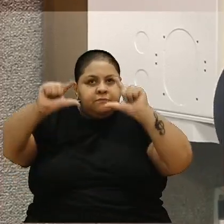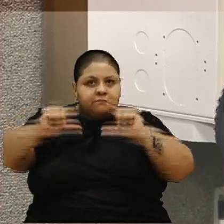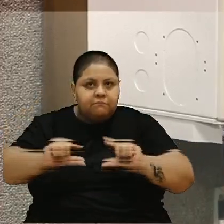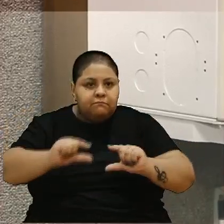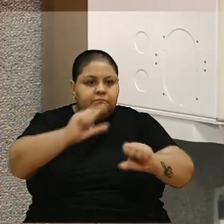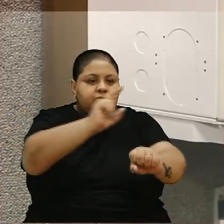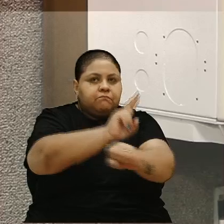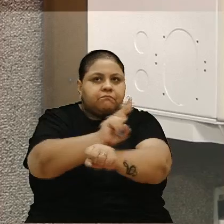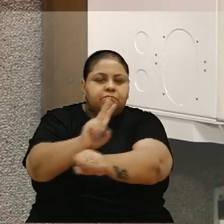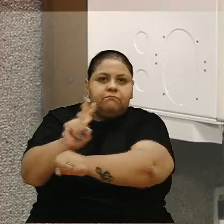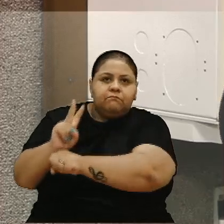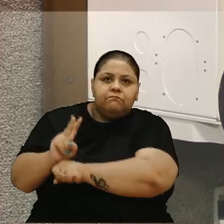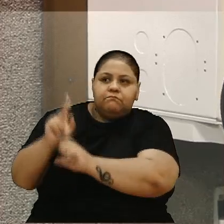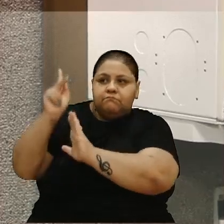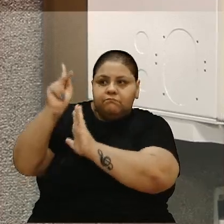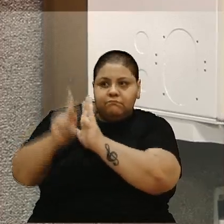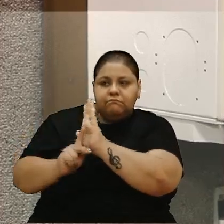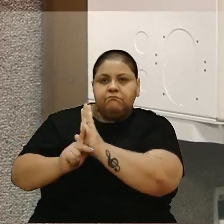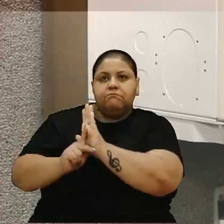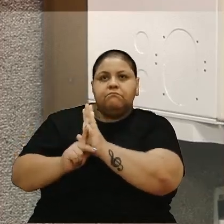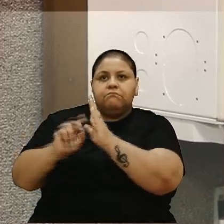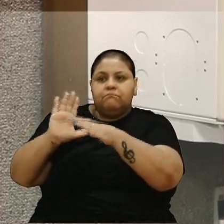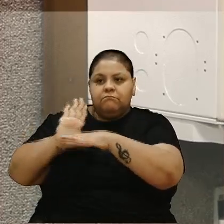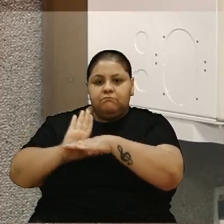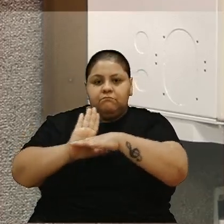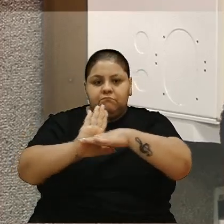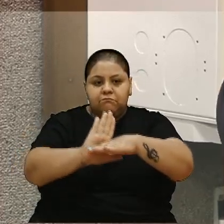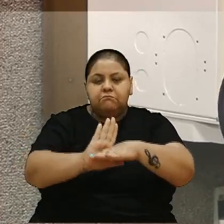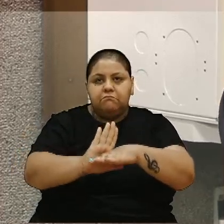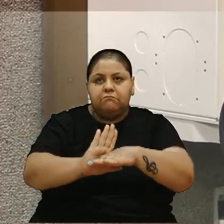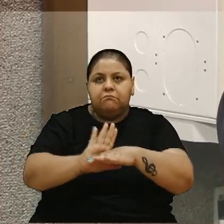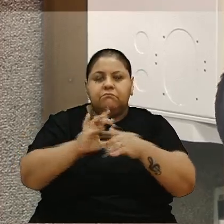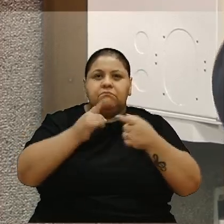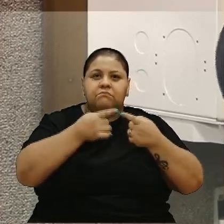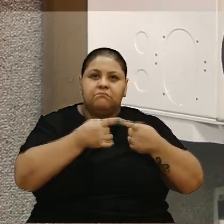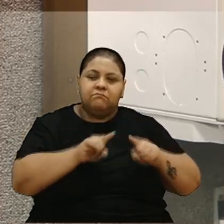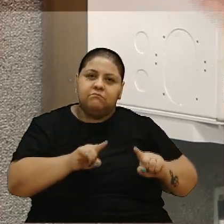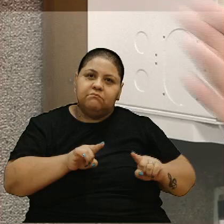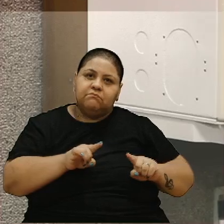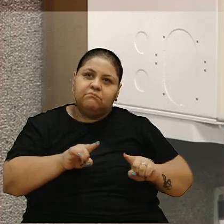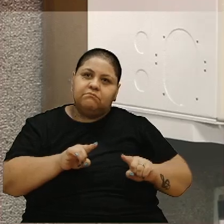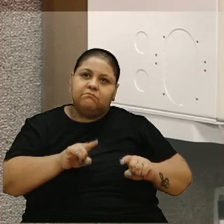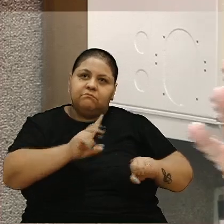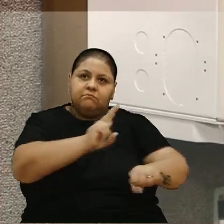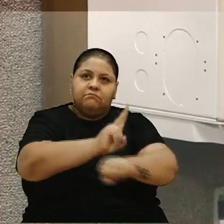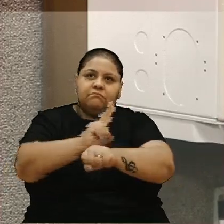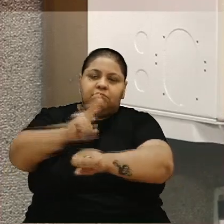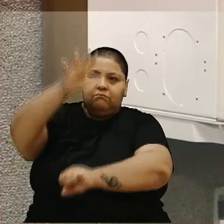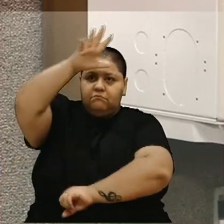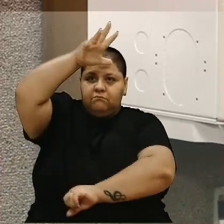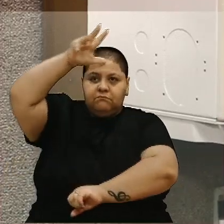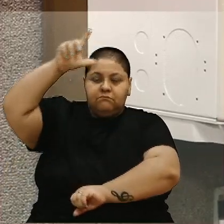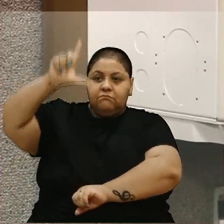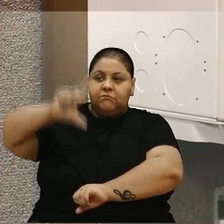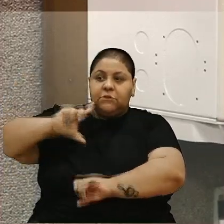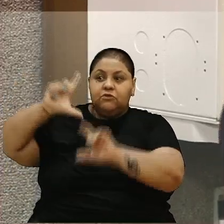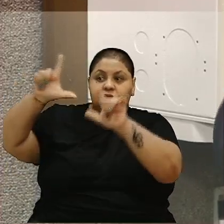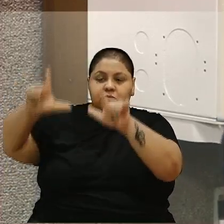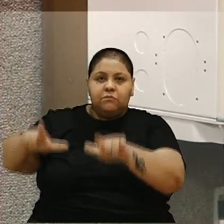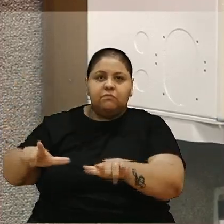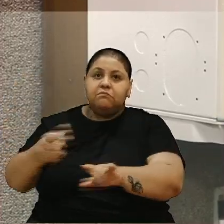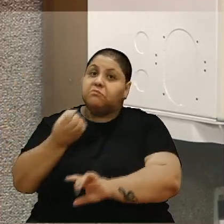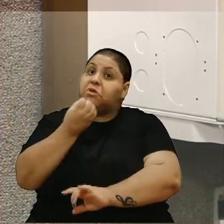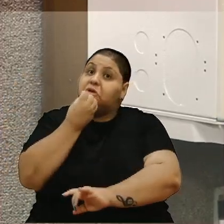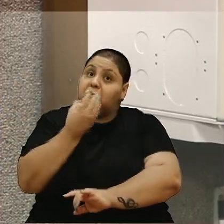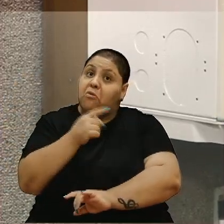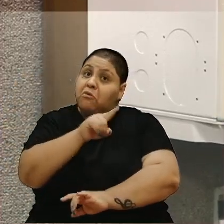manter o projeto histórico da Maesa lá, sem dúvida nenhuma, mas a Guarda Municipal já teria o seu espaço. Que bom